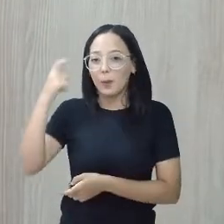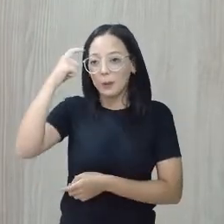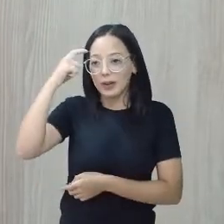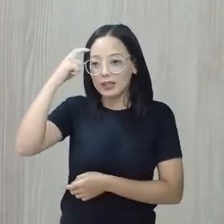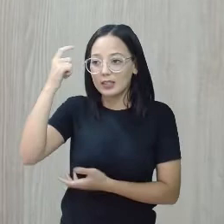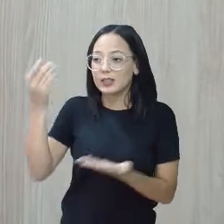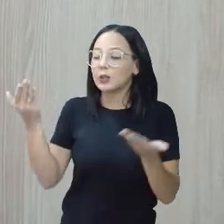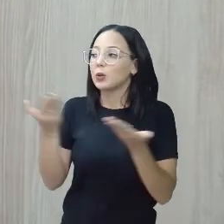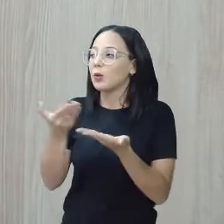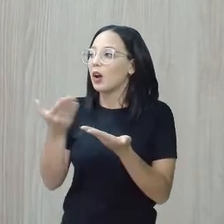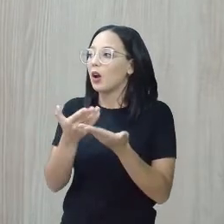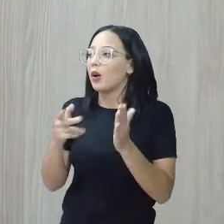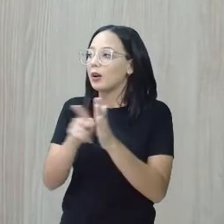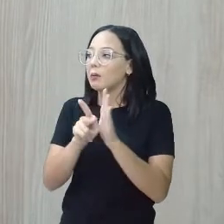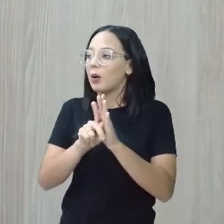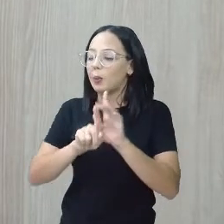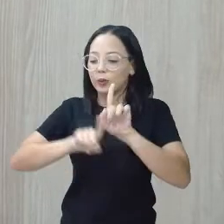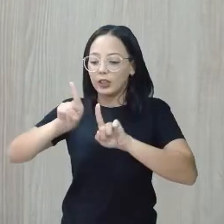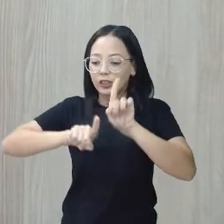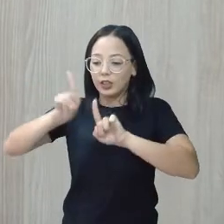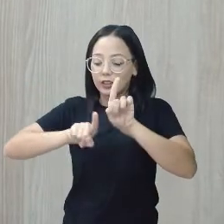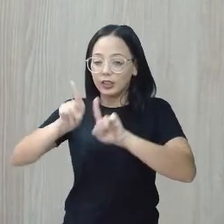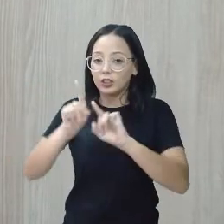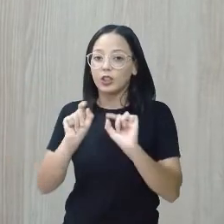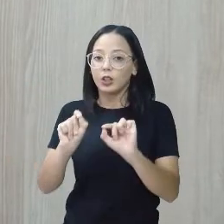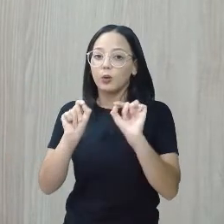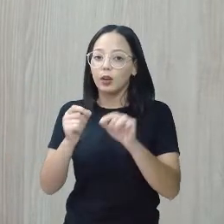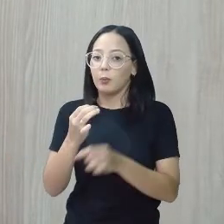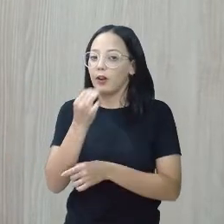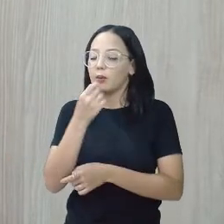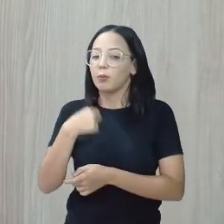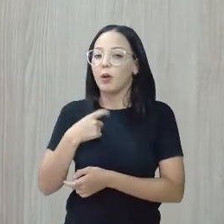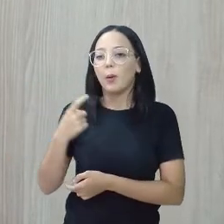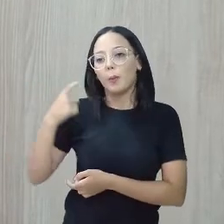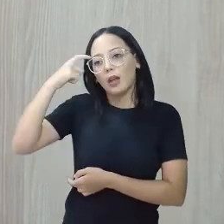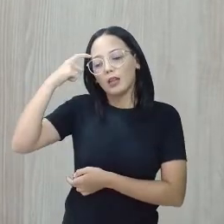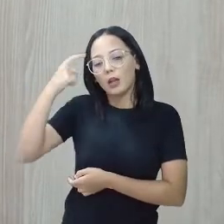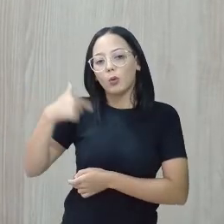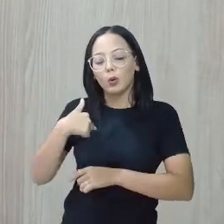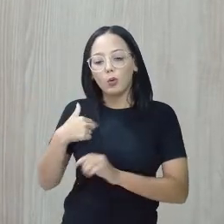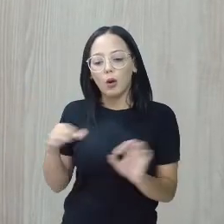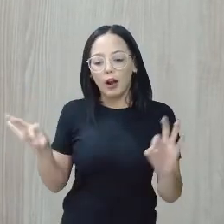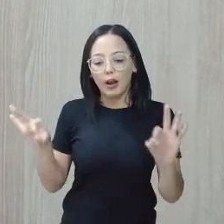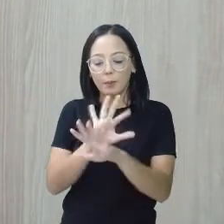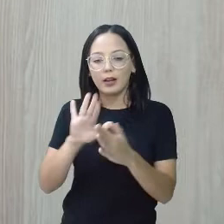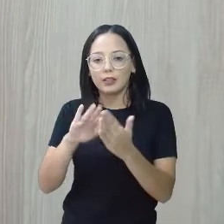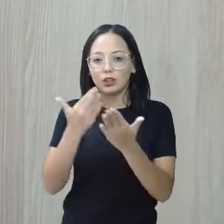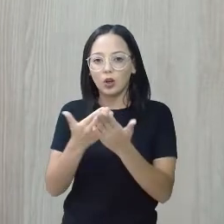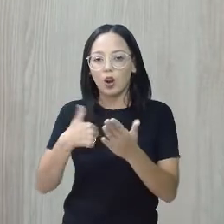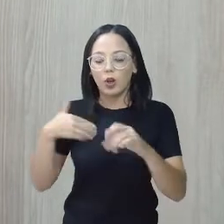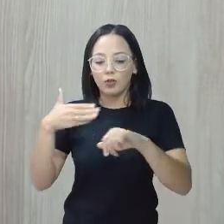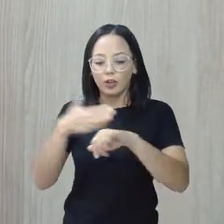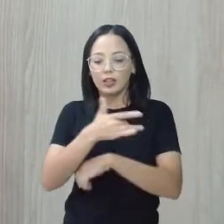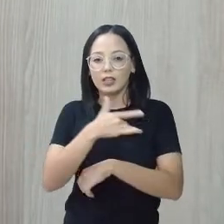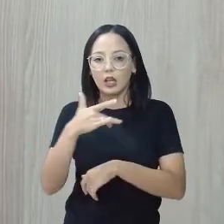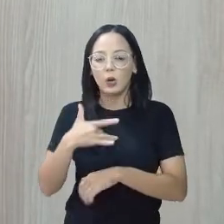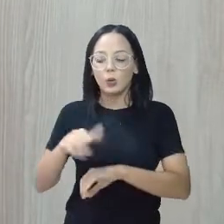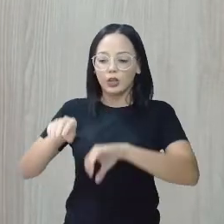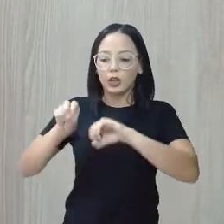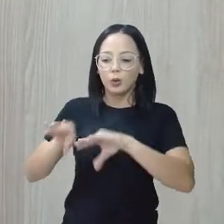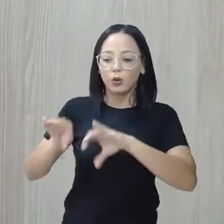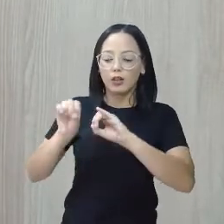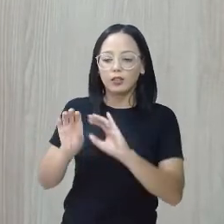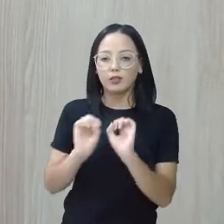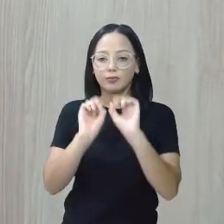pensando nessa questão de estatística, né? Que eu pensei que quando eu saísse da escola, eu digo, não, eu vou entrar na área de saúde, educação, e pá, não sei o que,